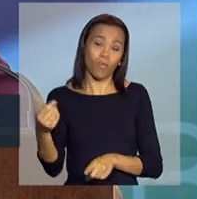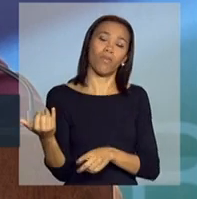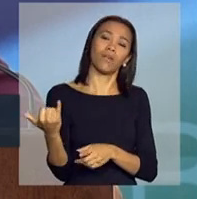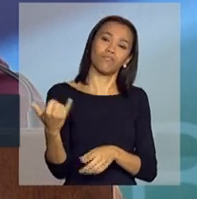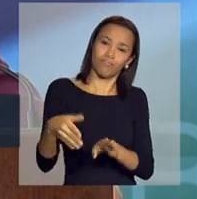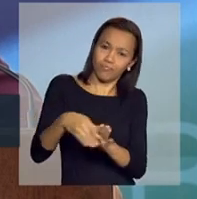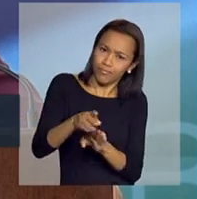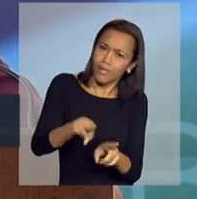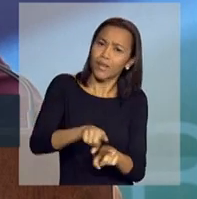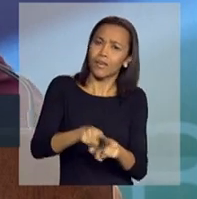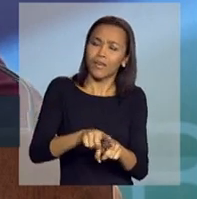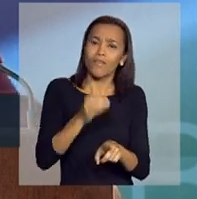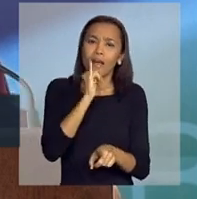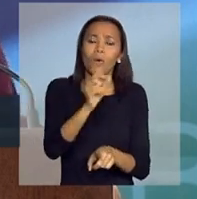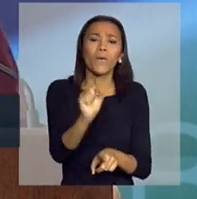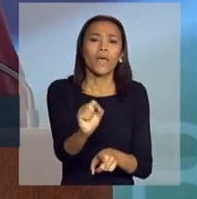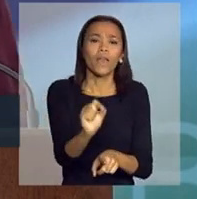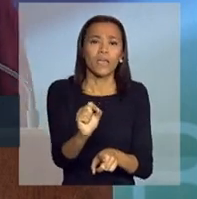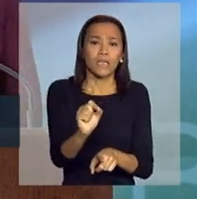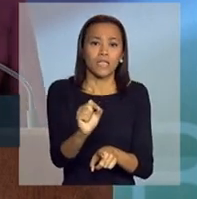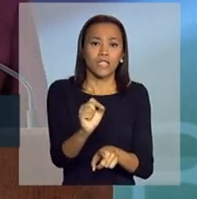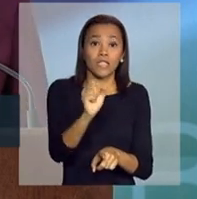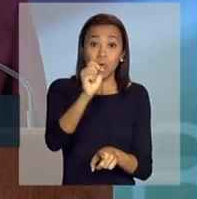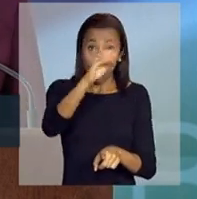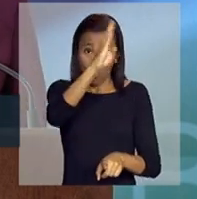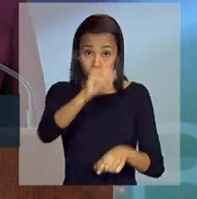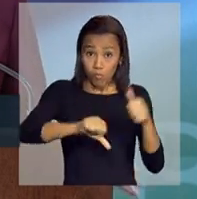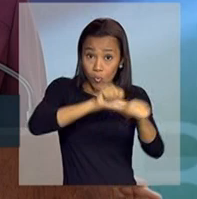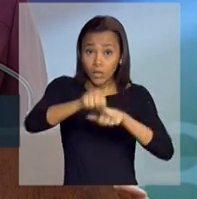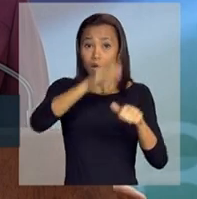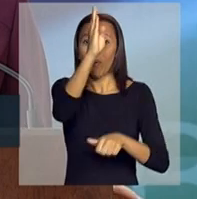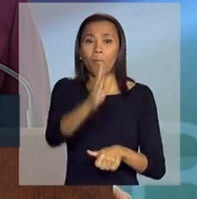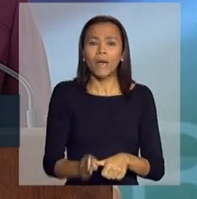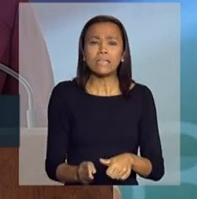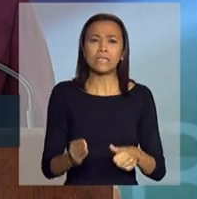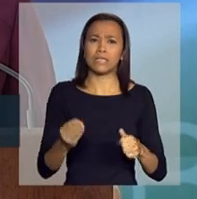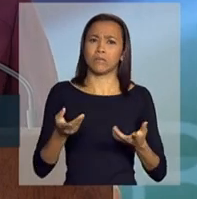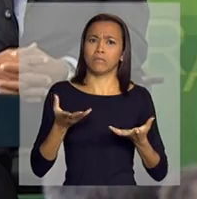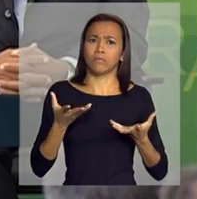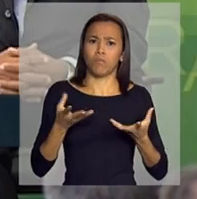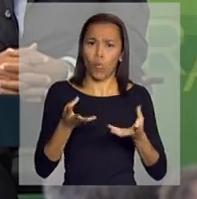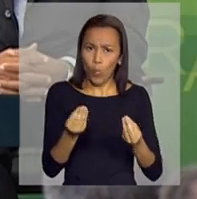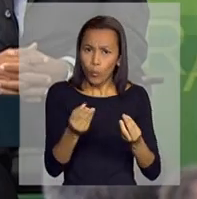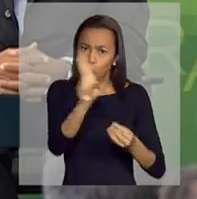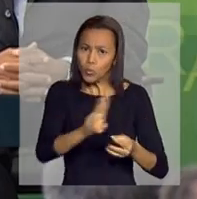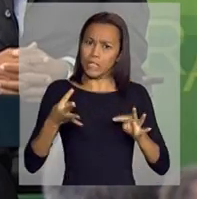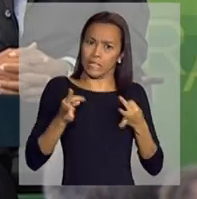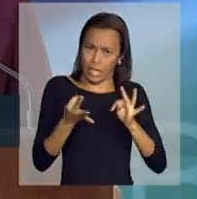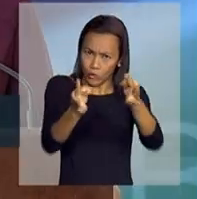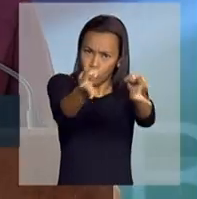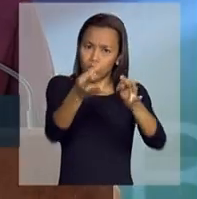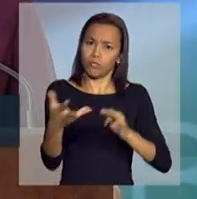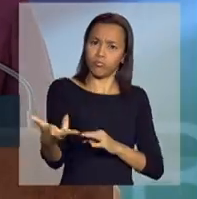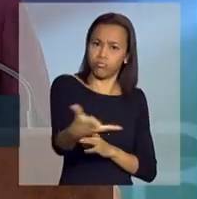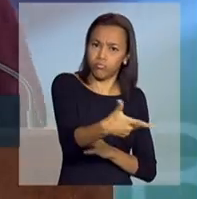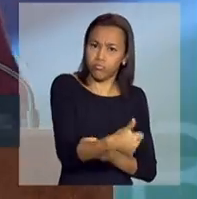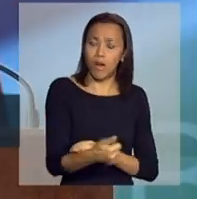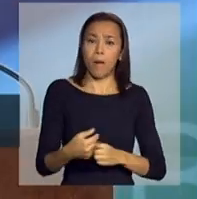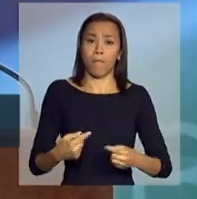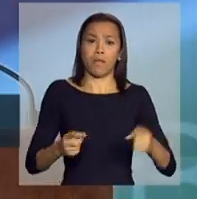desafio de transformar o Brasil num país moderno e eficiente, mais